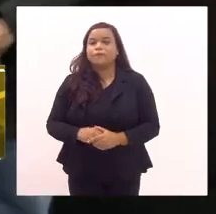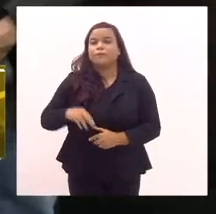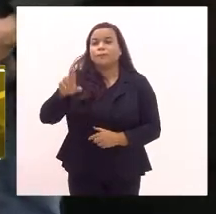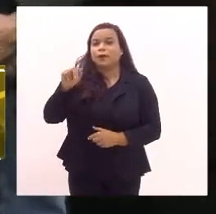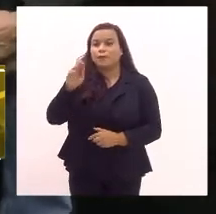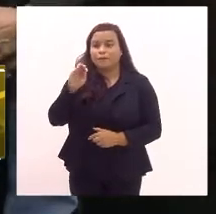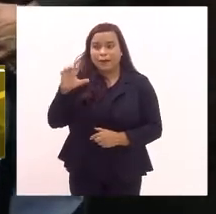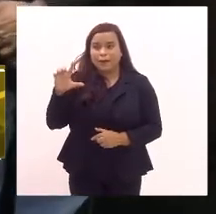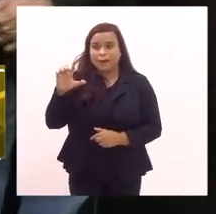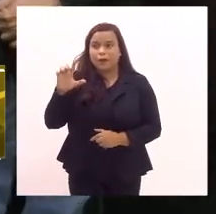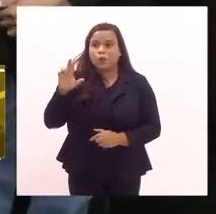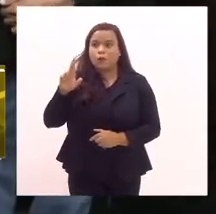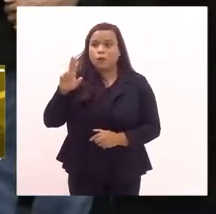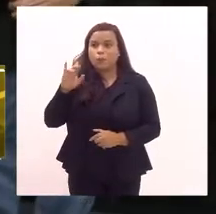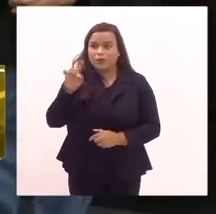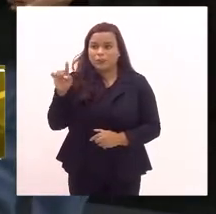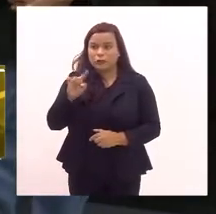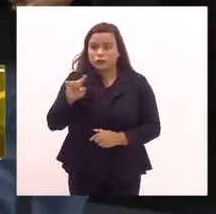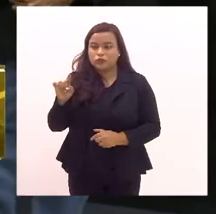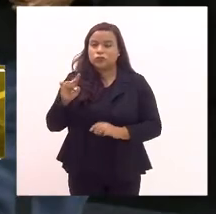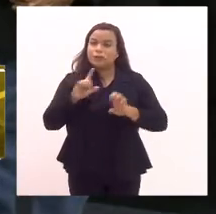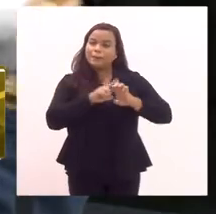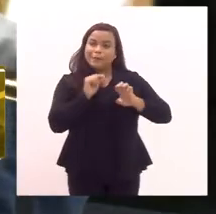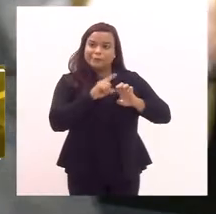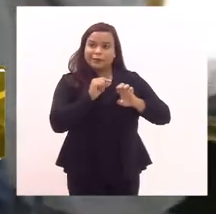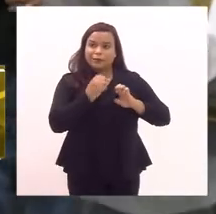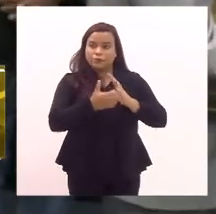Rafael Ruiz, empresário.